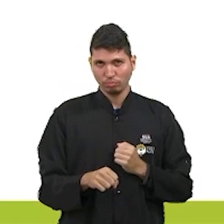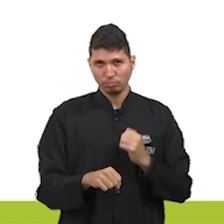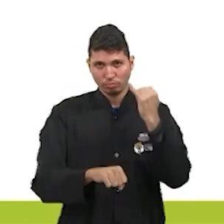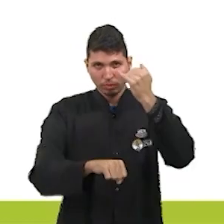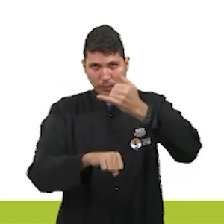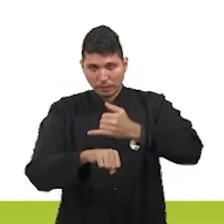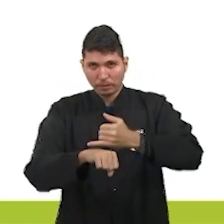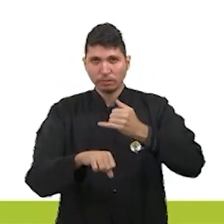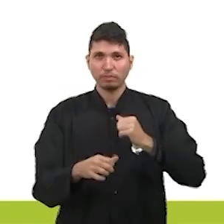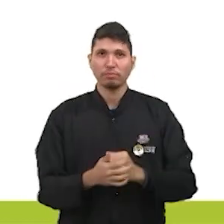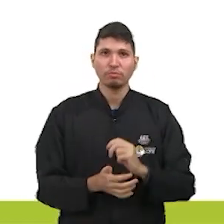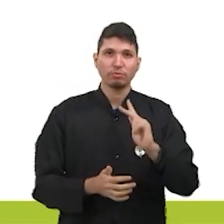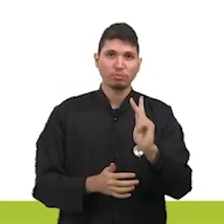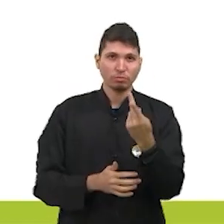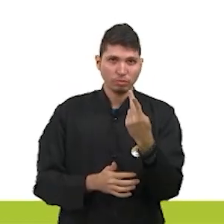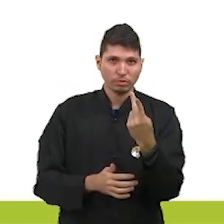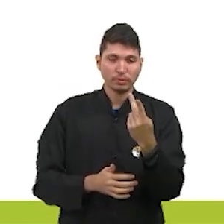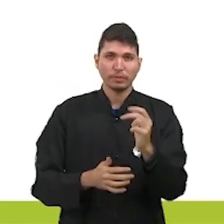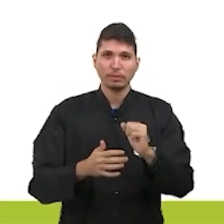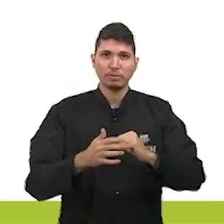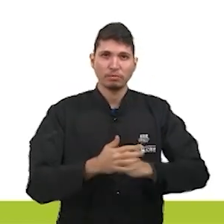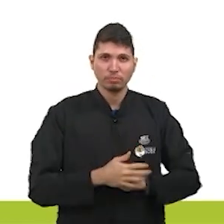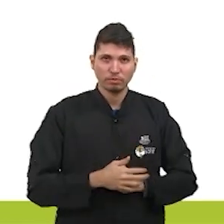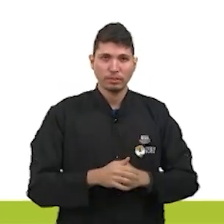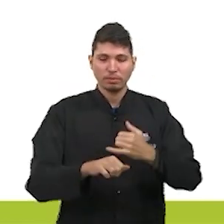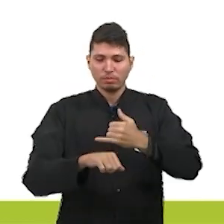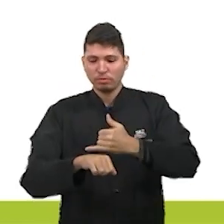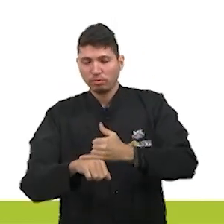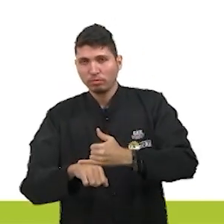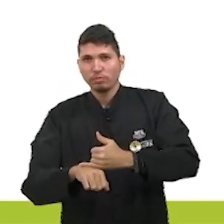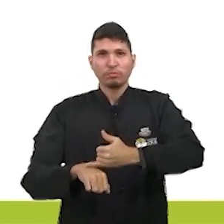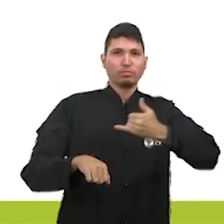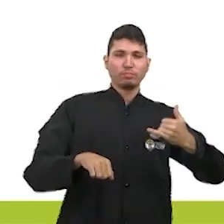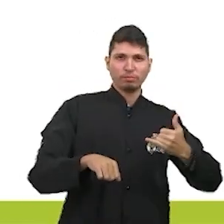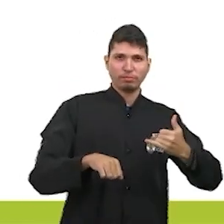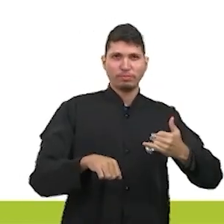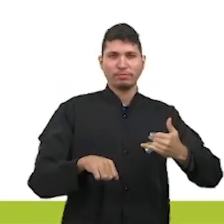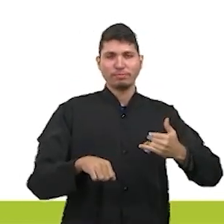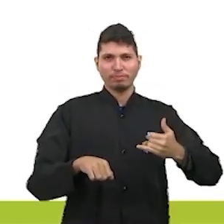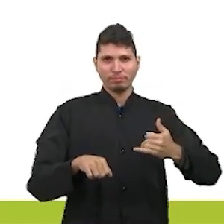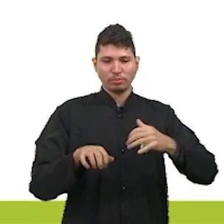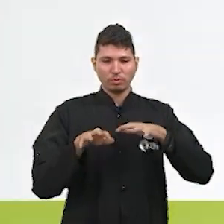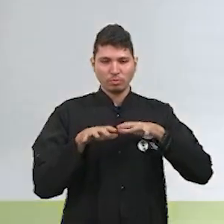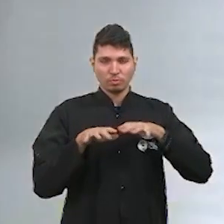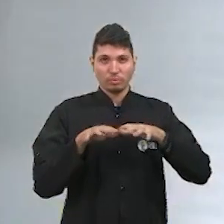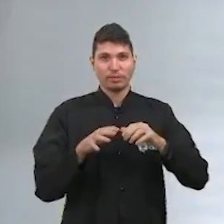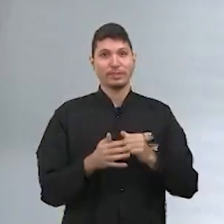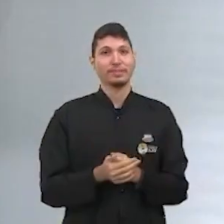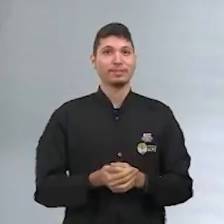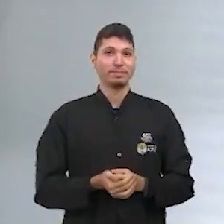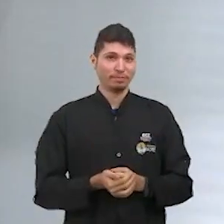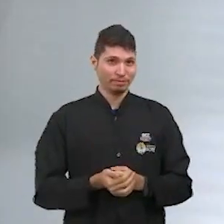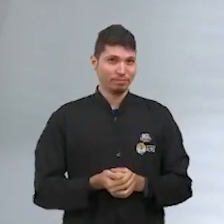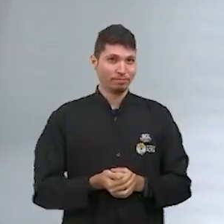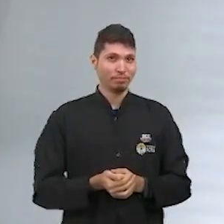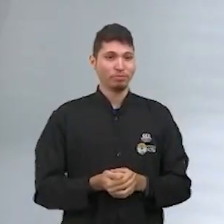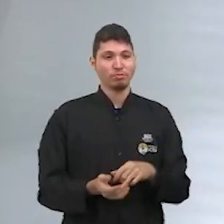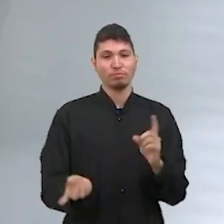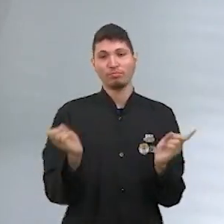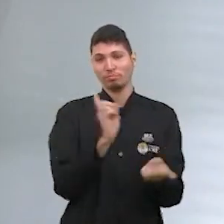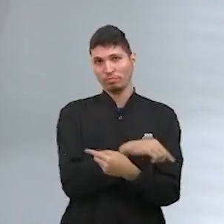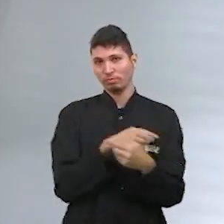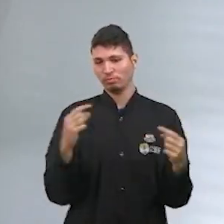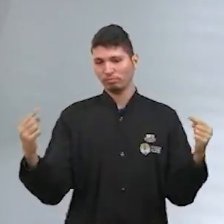dos oxigênios é atraída pelos cátions. Não esqueçam, os opostos, eles